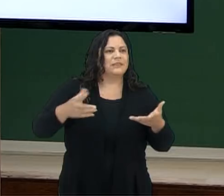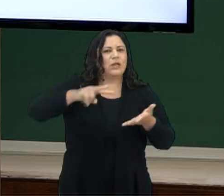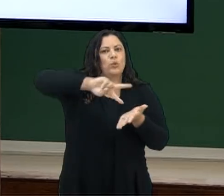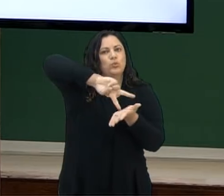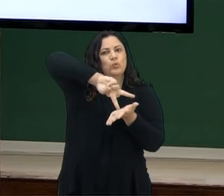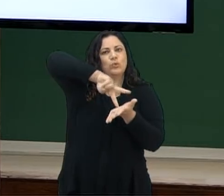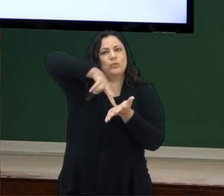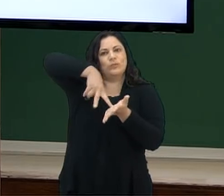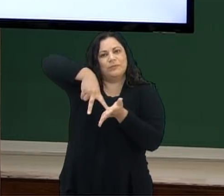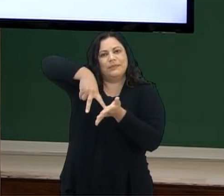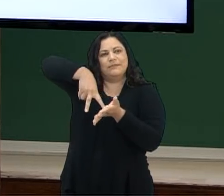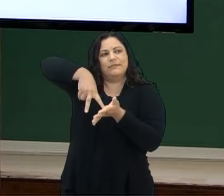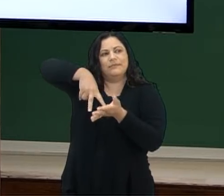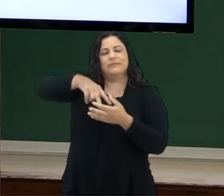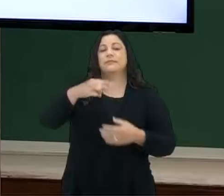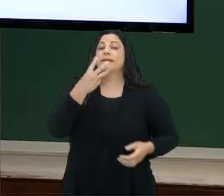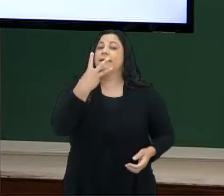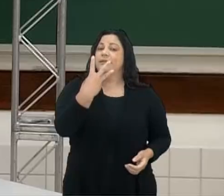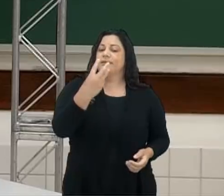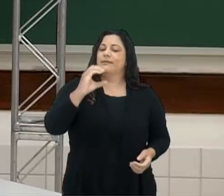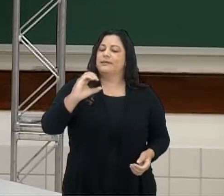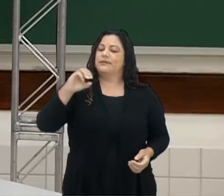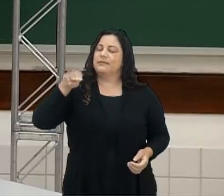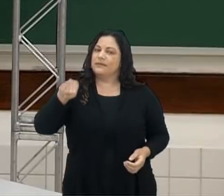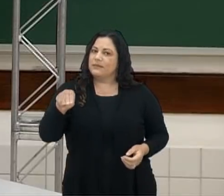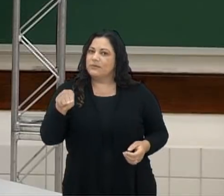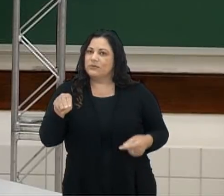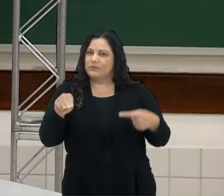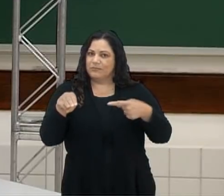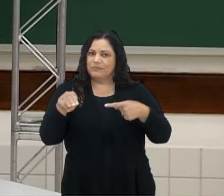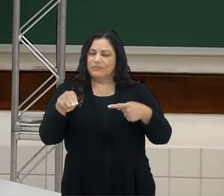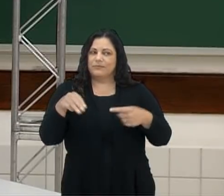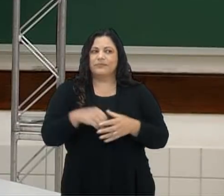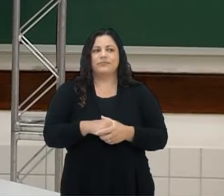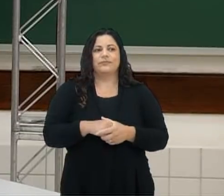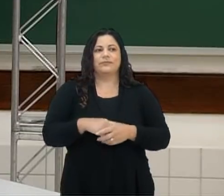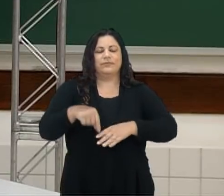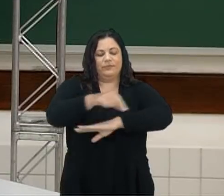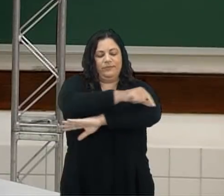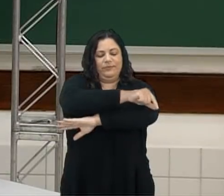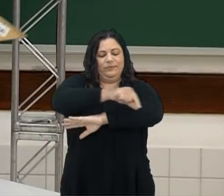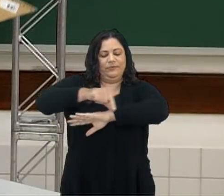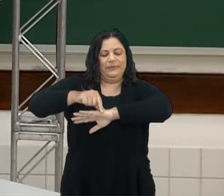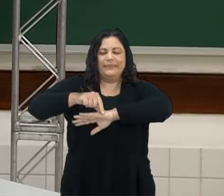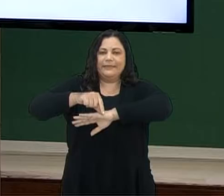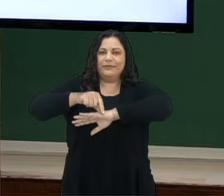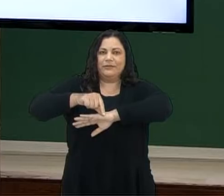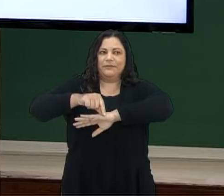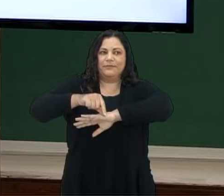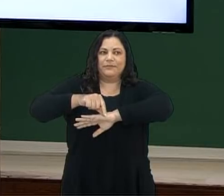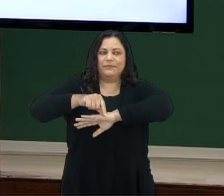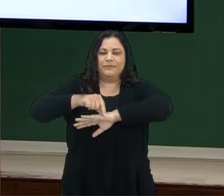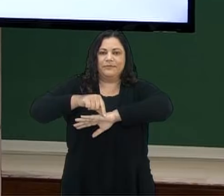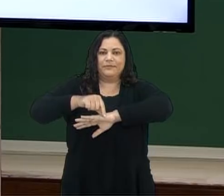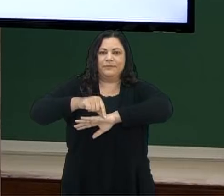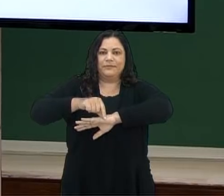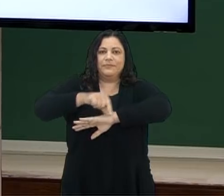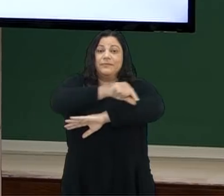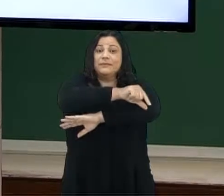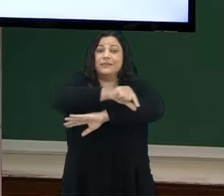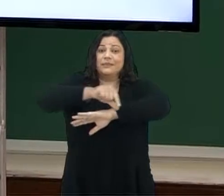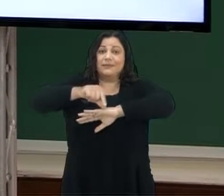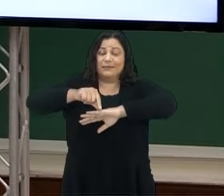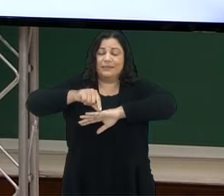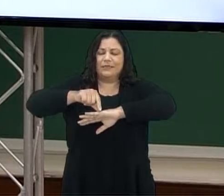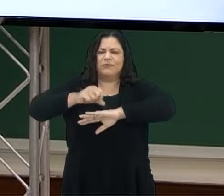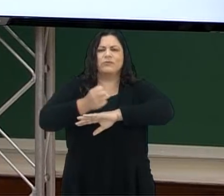quero fazer um hexágono de 3 centímetros, de 4 centímetros. Então, você vai lá na sua régua, você vai medir a medida que você quer, certo?